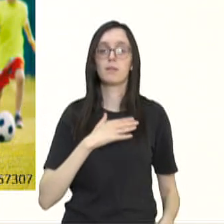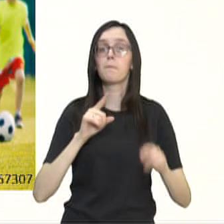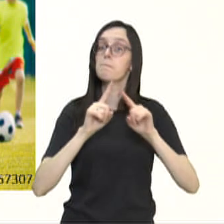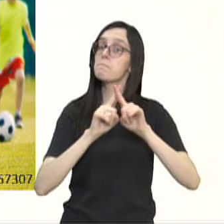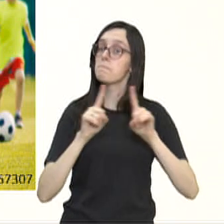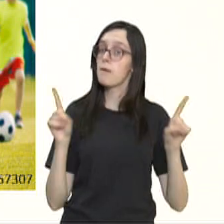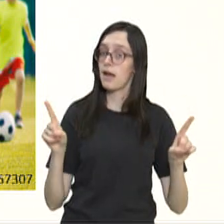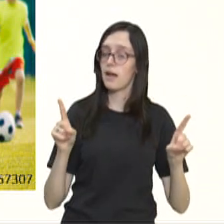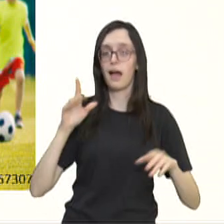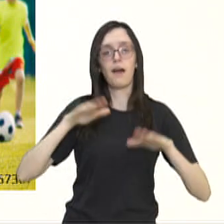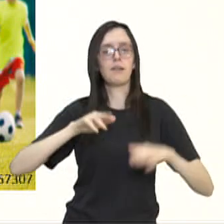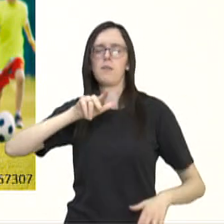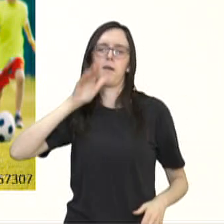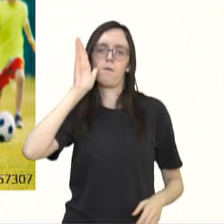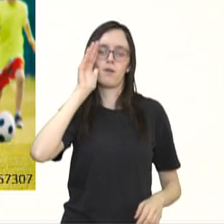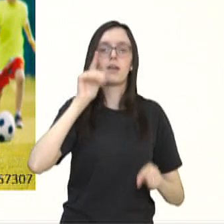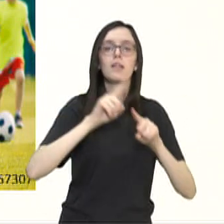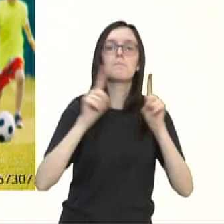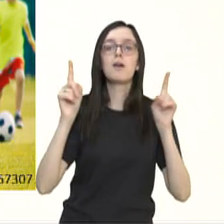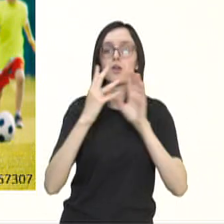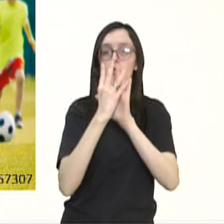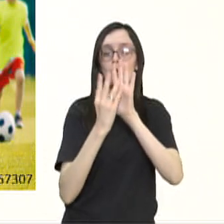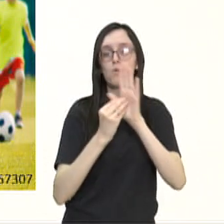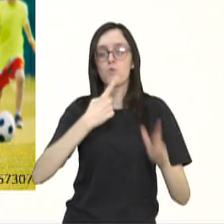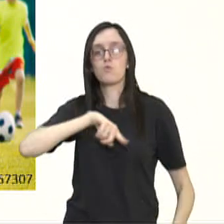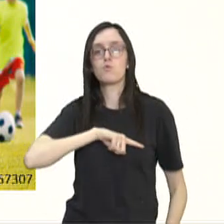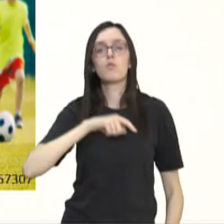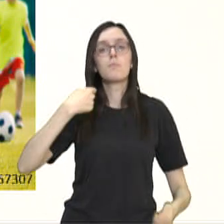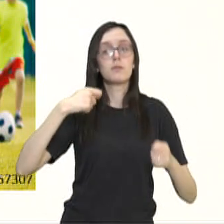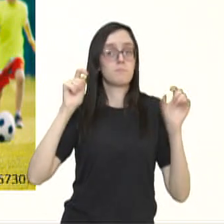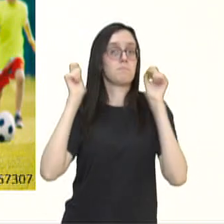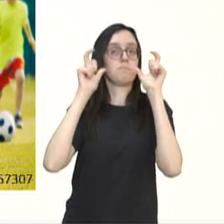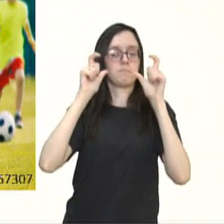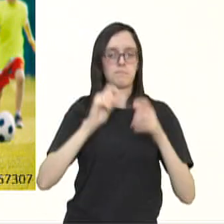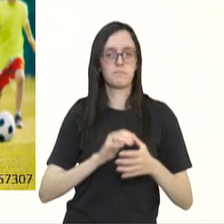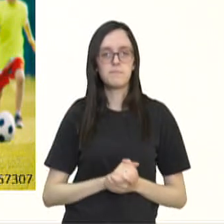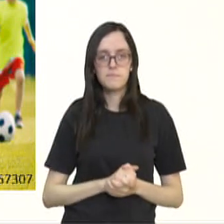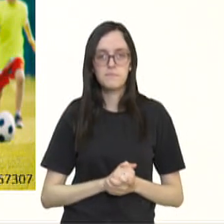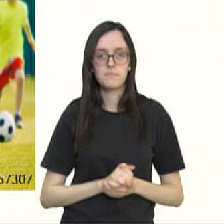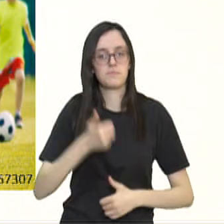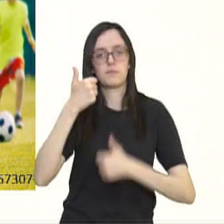que os treinos, né, precisam ser desde criança,